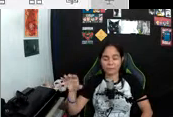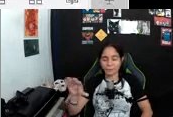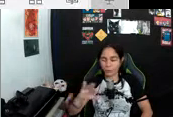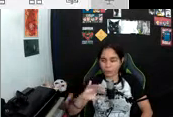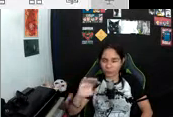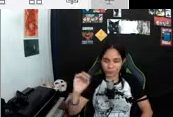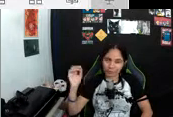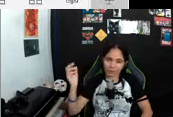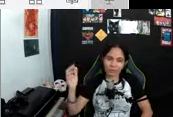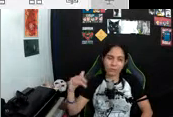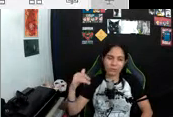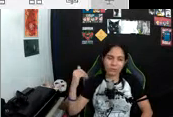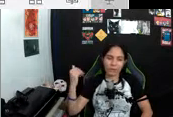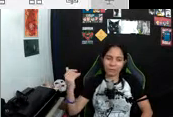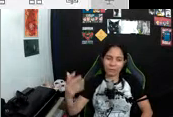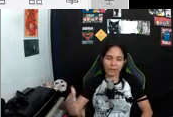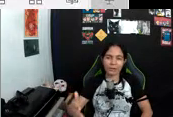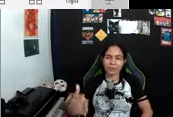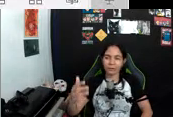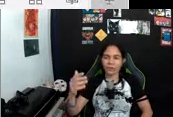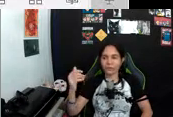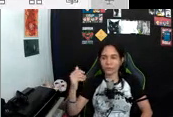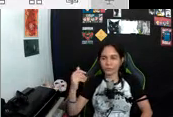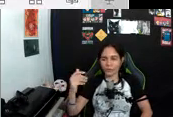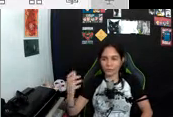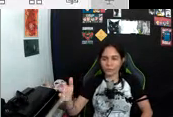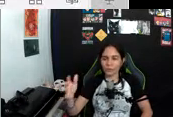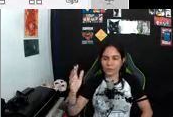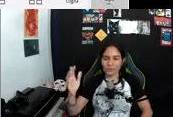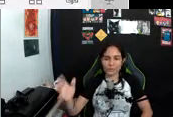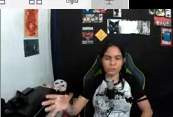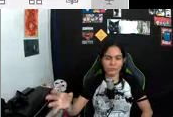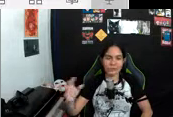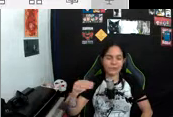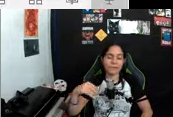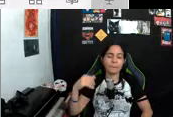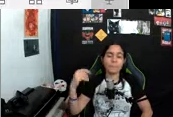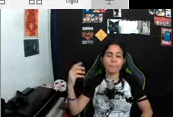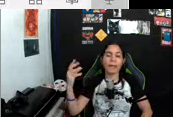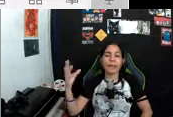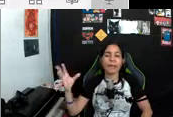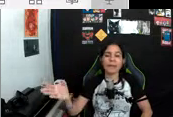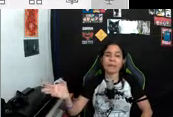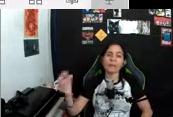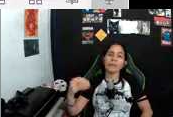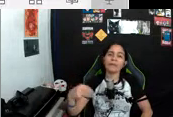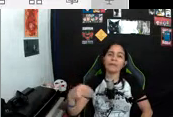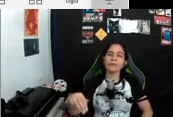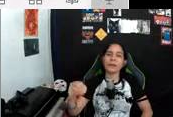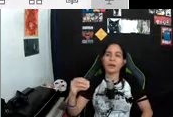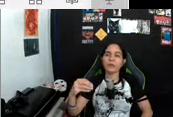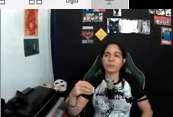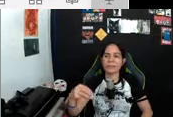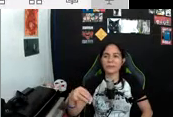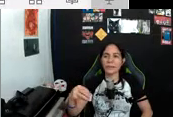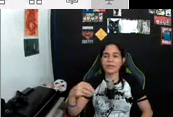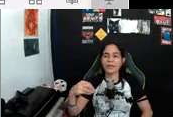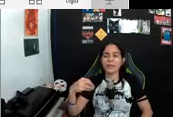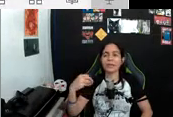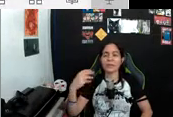né? E aí foge completamente do que se aprende durante o curso todo, a questão de humanização. E aí, quando ele vai falar